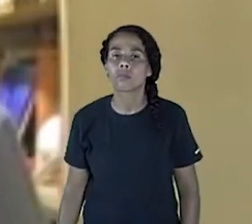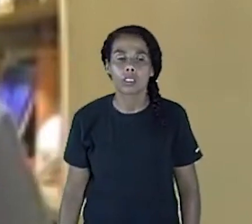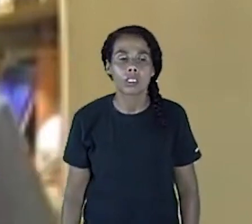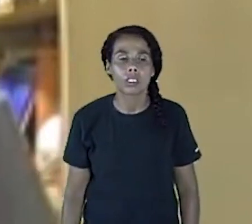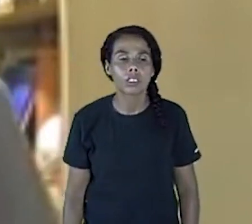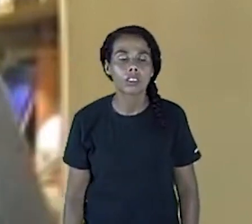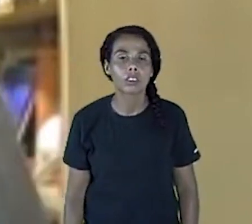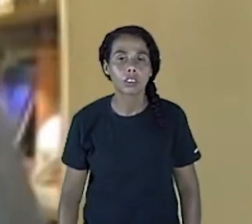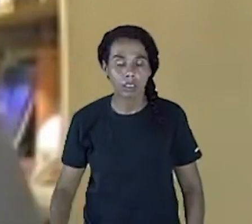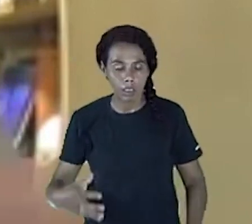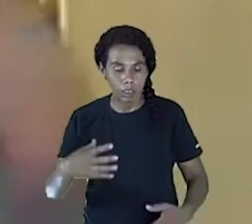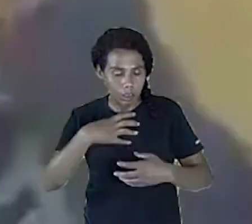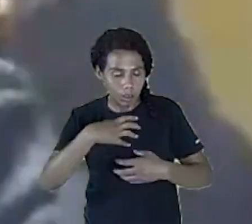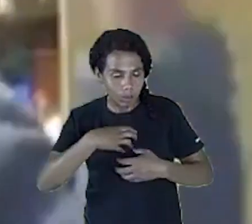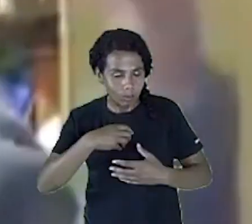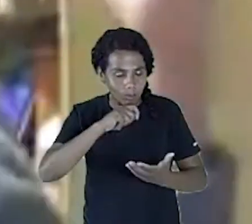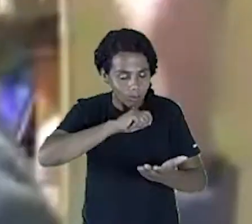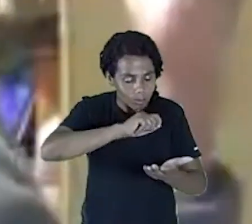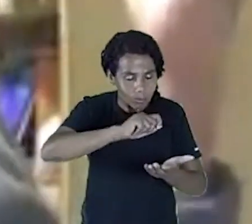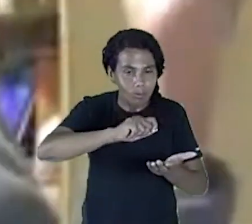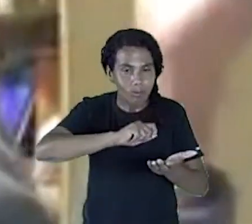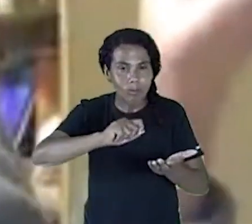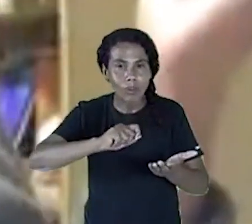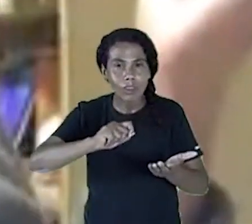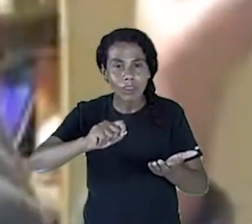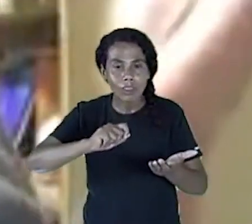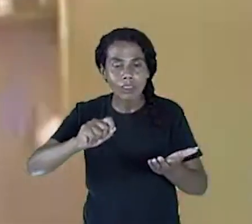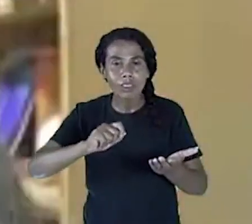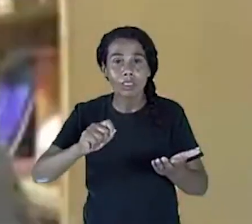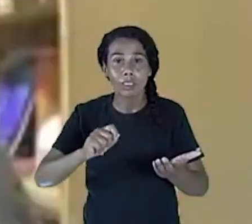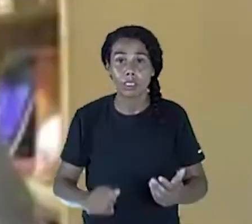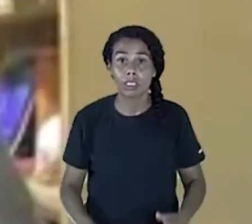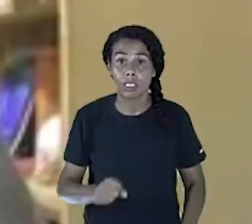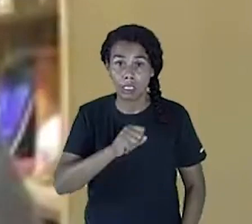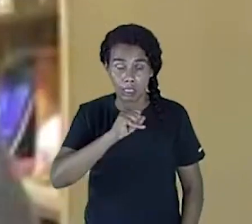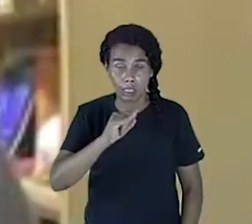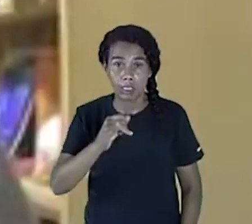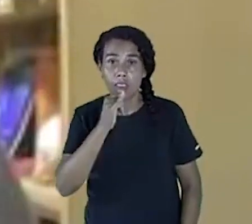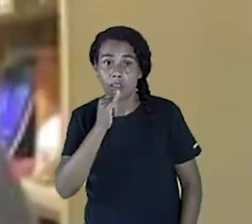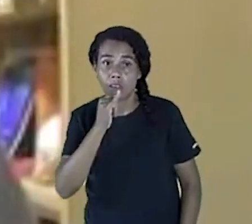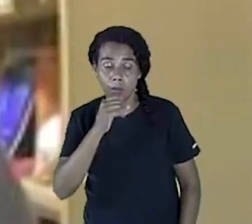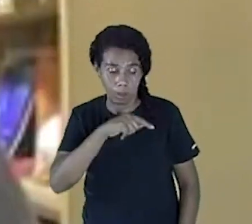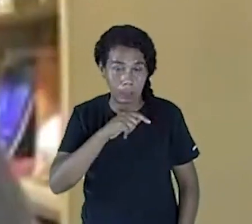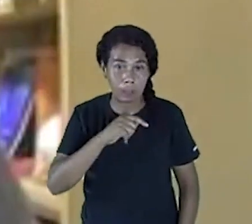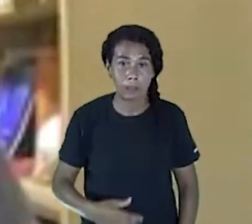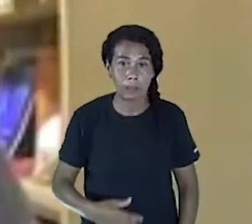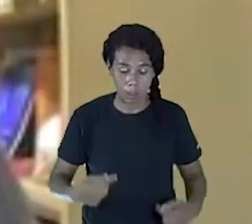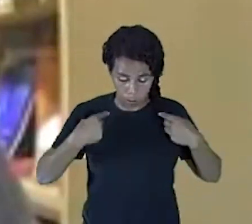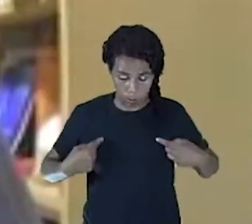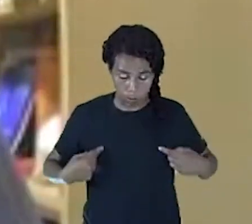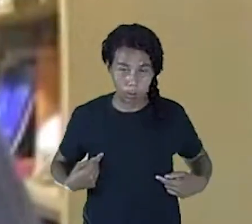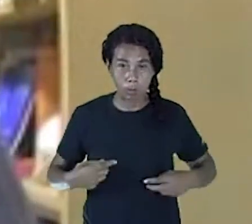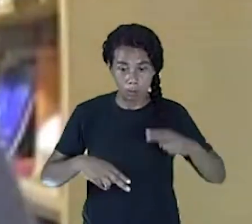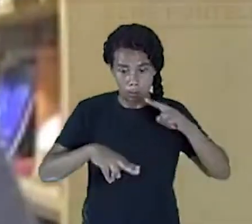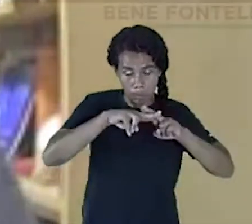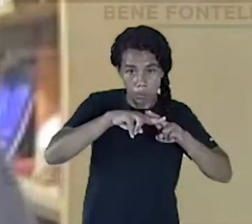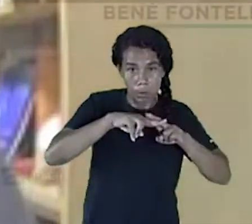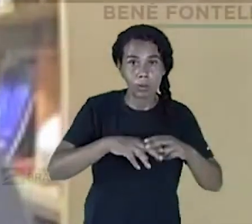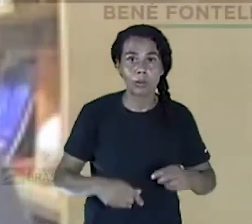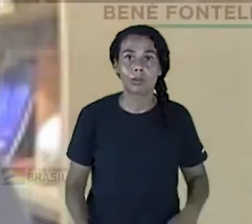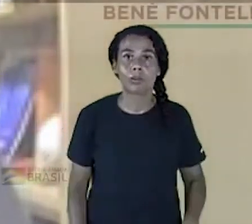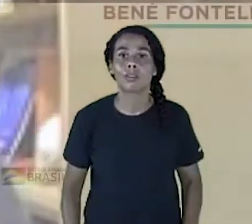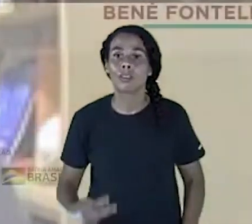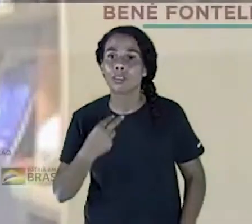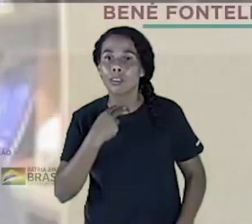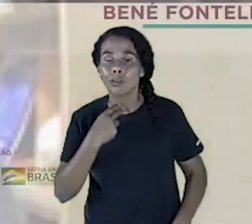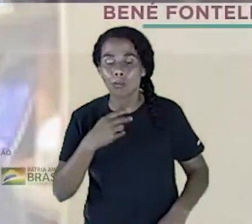ter um projeto de libertação dentro da prisão, porque a mente dele voava, né? Então, e ele vai para o exílio e fica